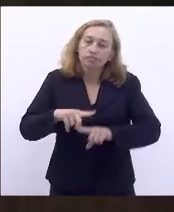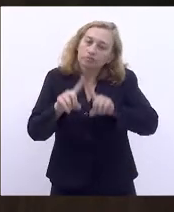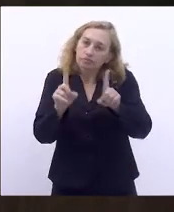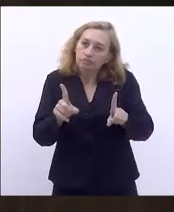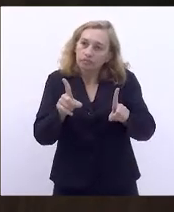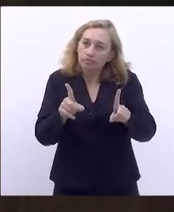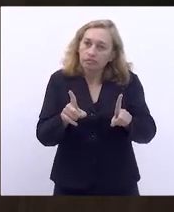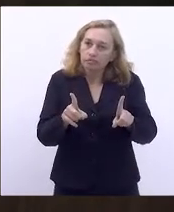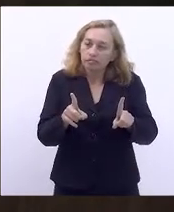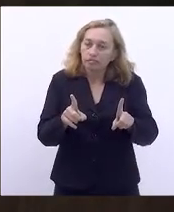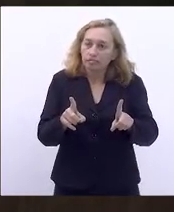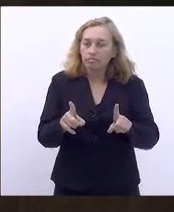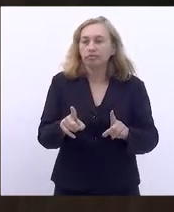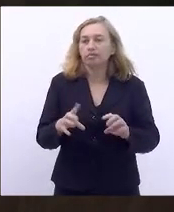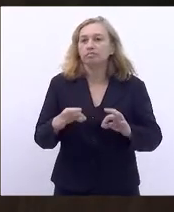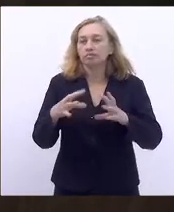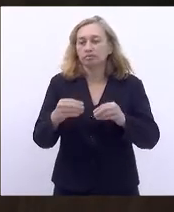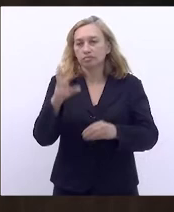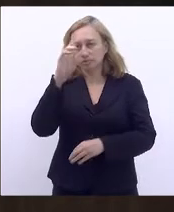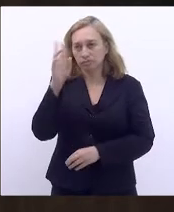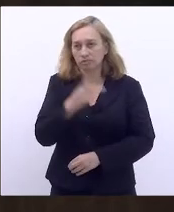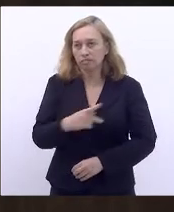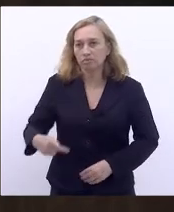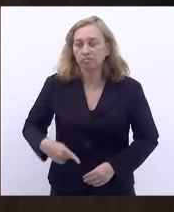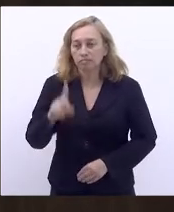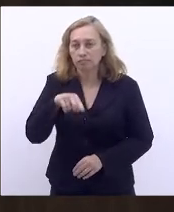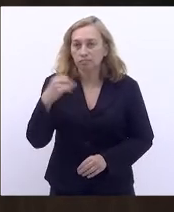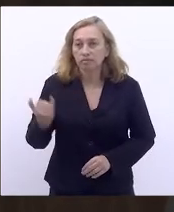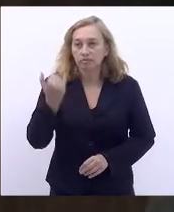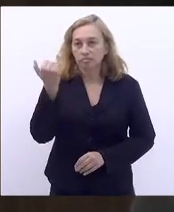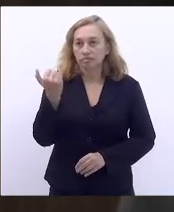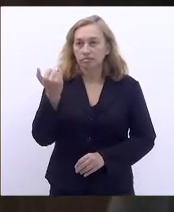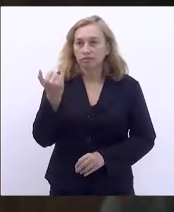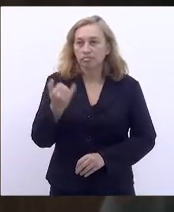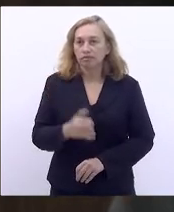mas, acima de tudo, presidente, é importante que